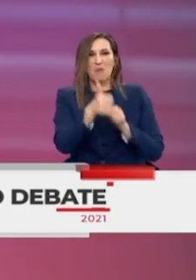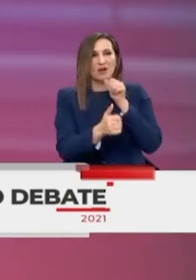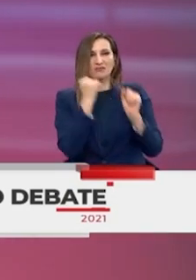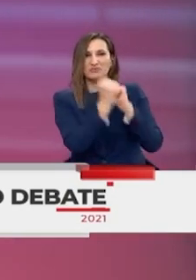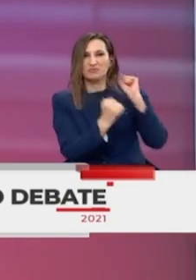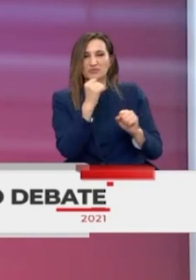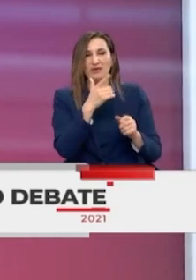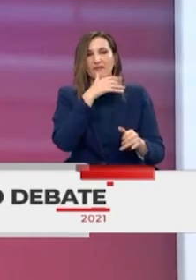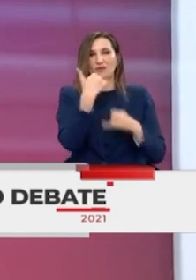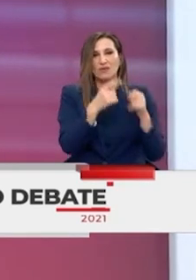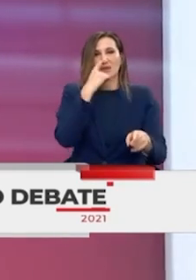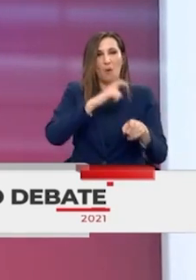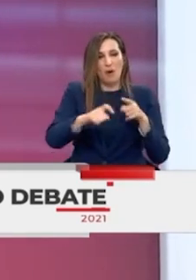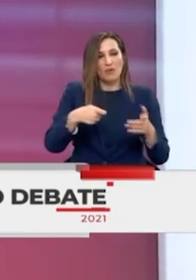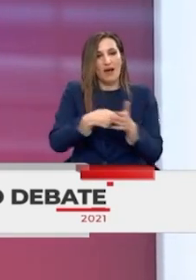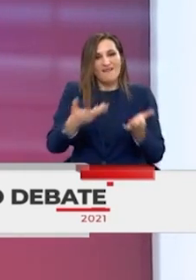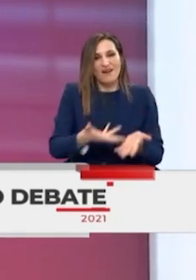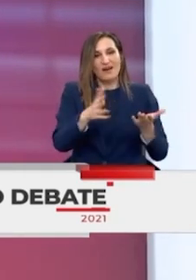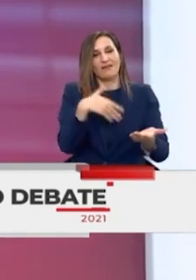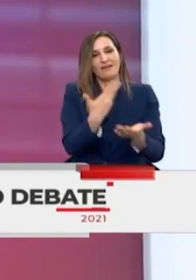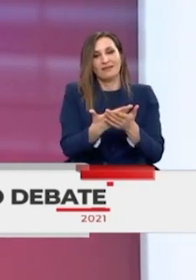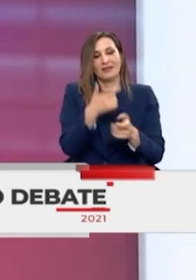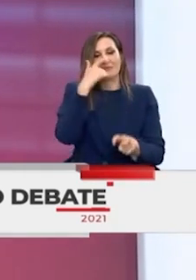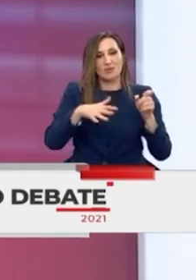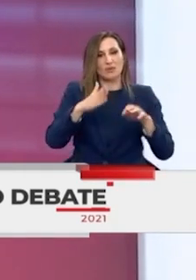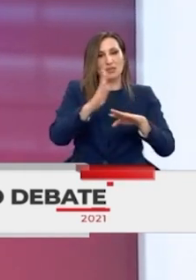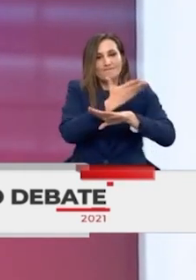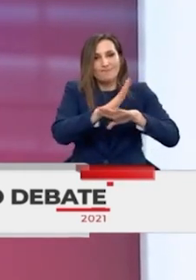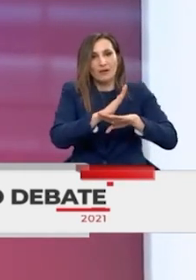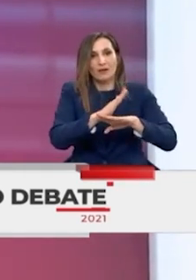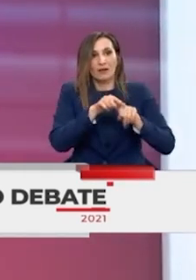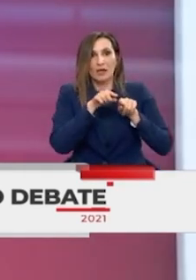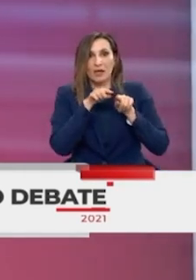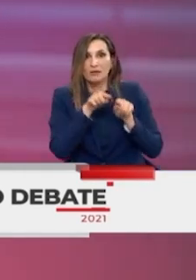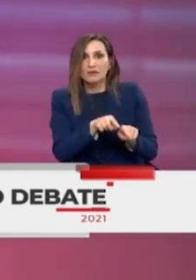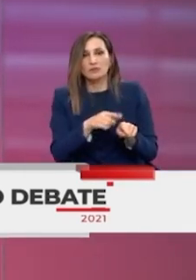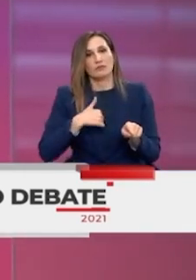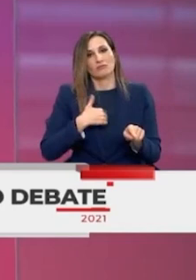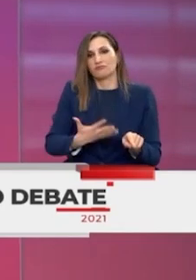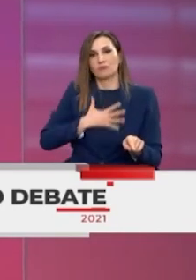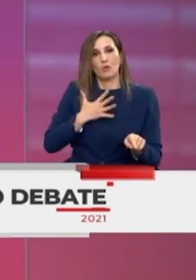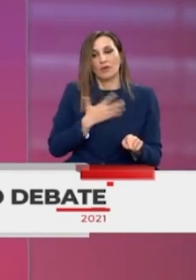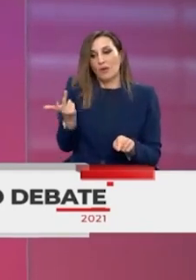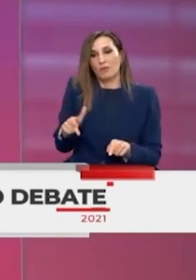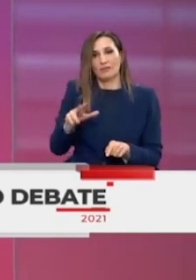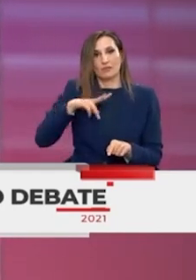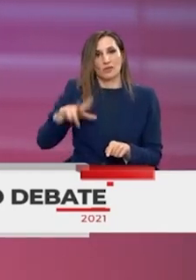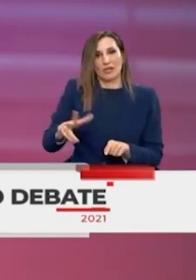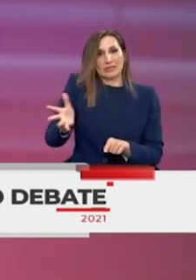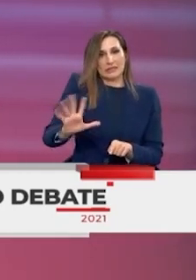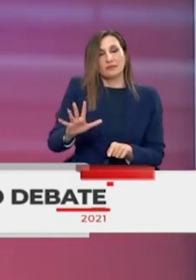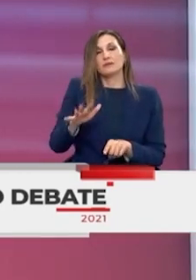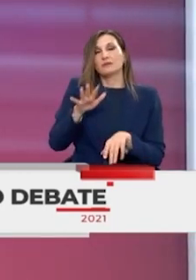violência, ódio, incitamento à divisão entre os cidadãos. É exatamente isso que eu não quero que se passe no nosso país.